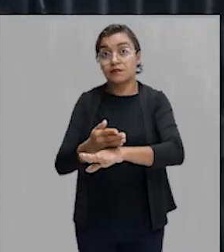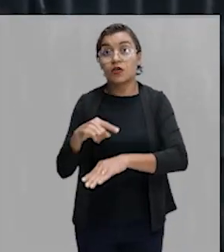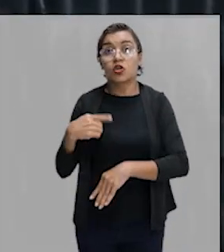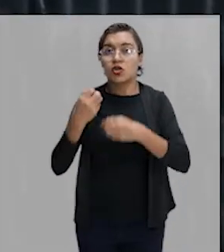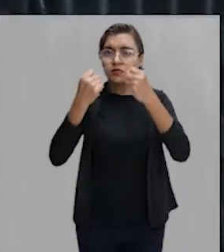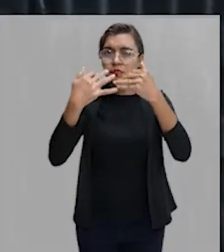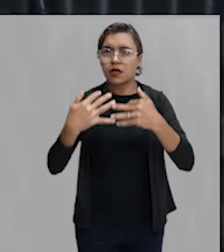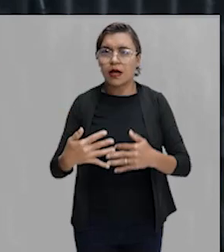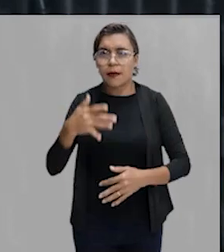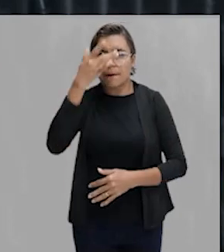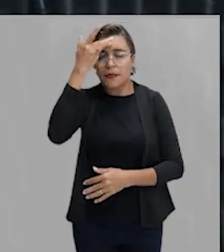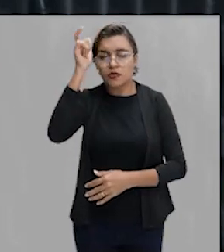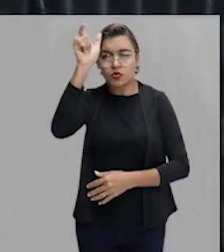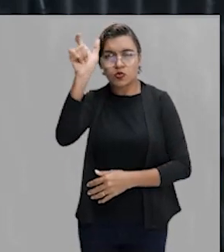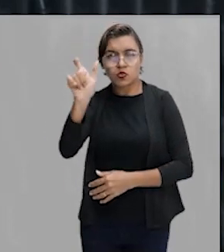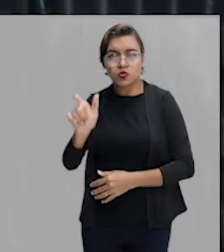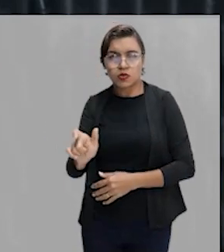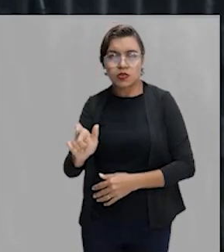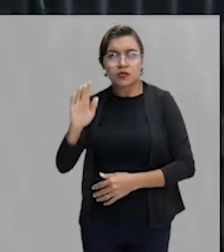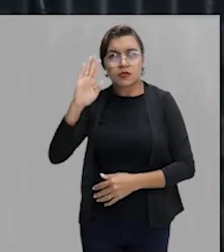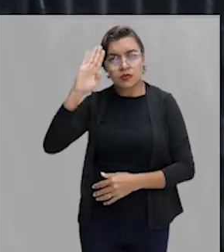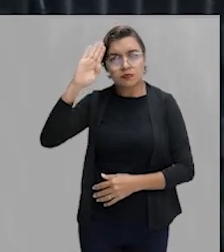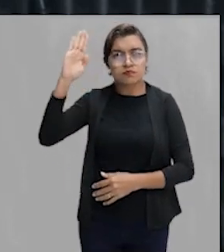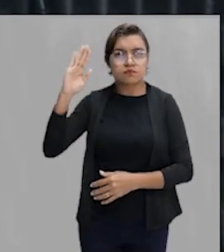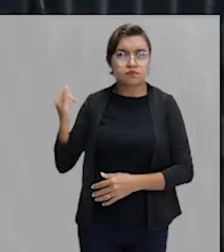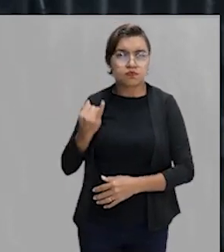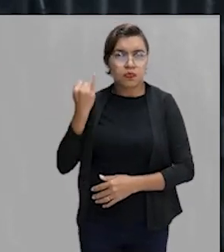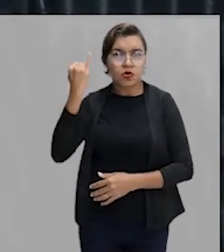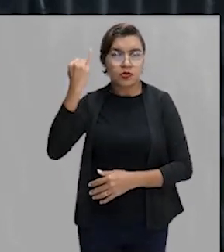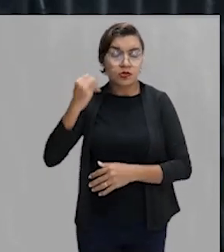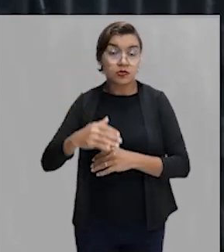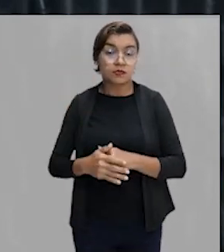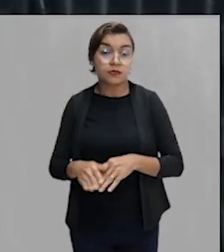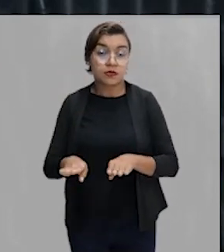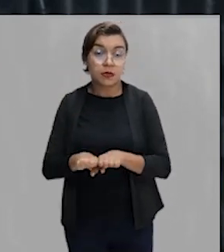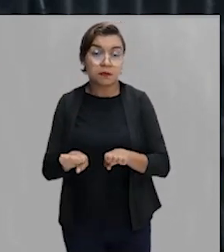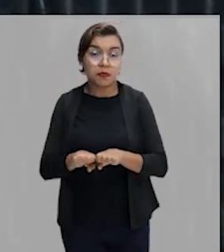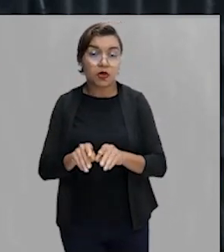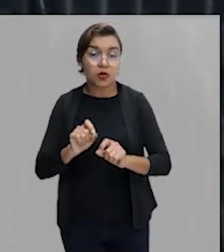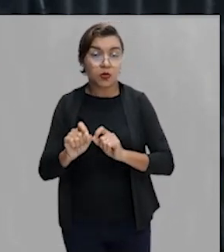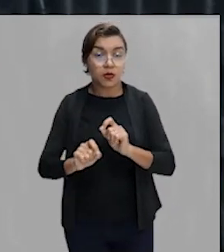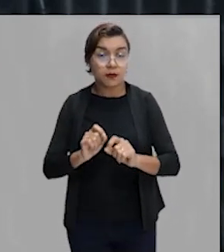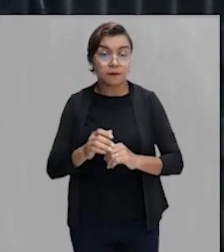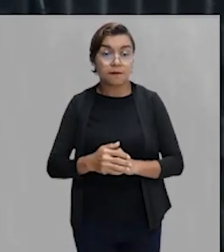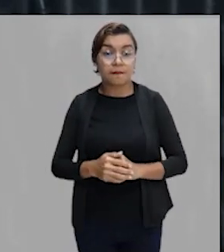importantes dessa época histórica no decorrer dessa aula de hoje. O movimento